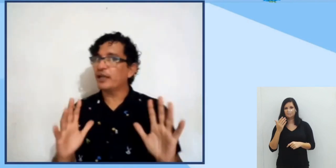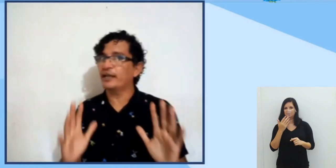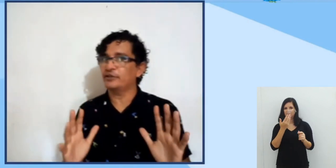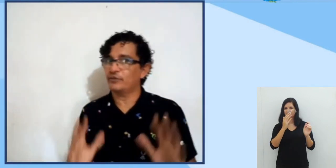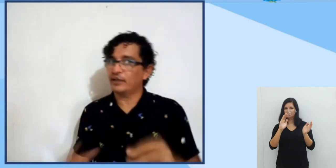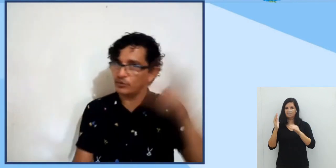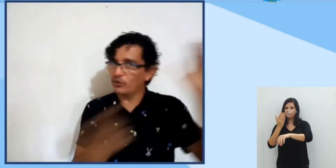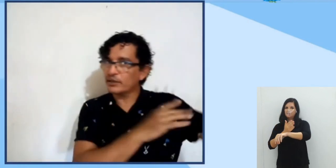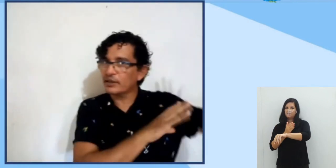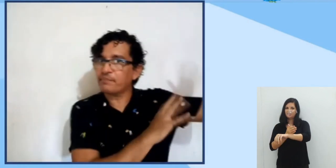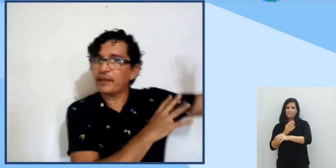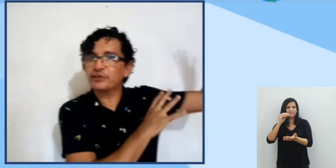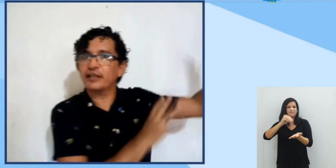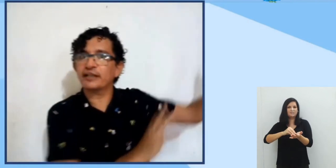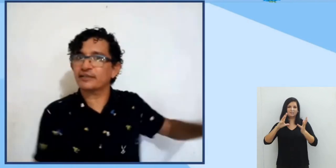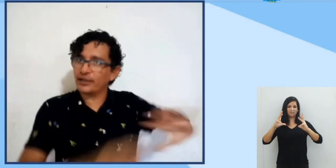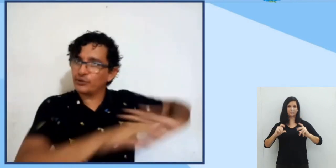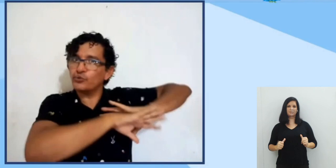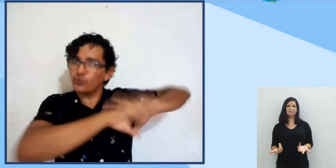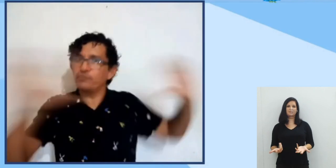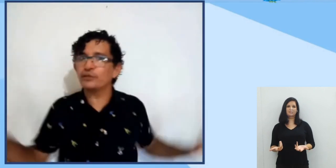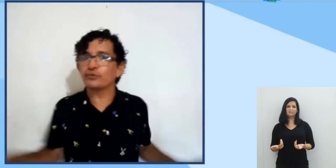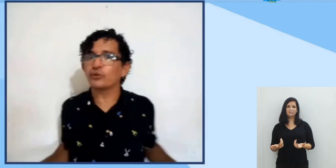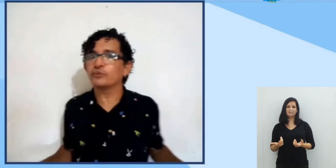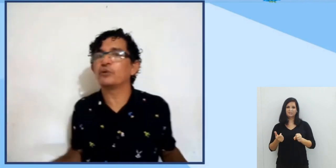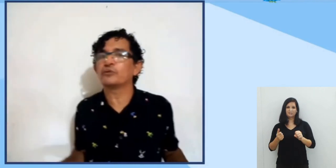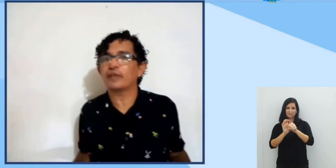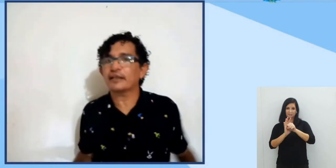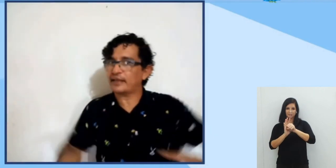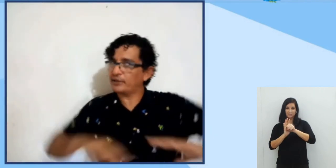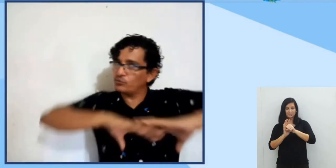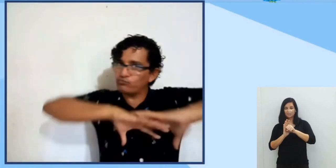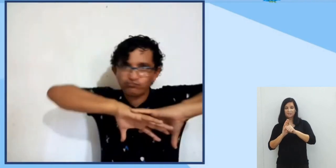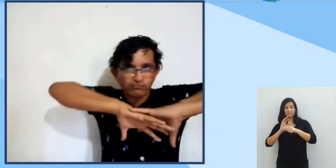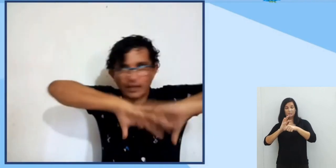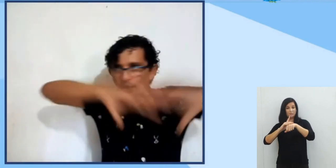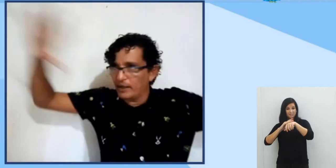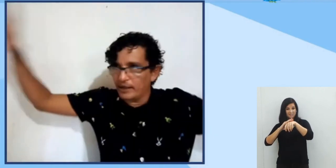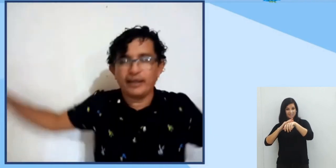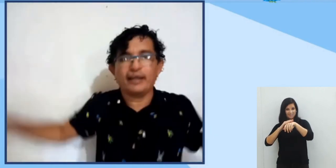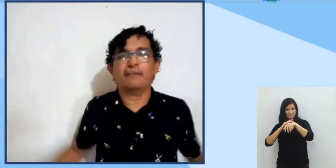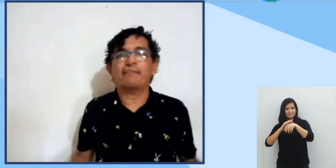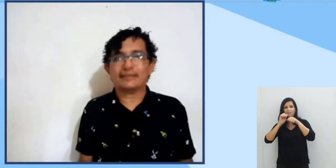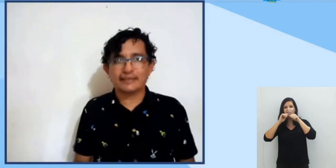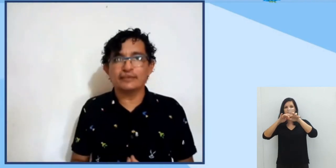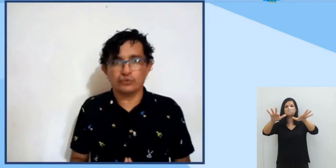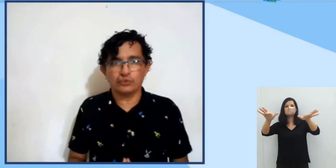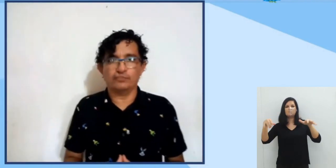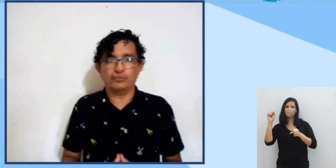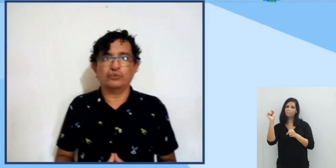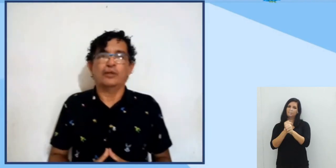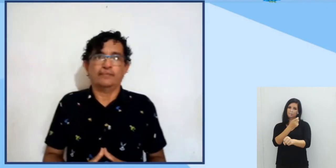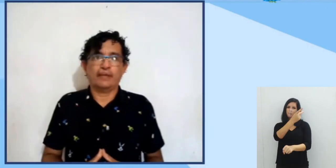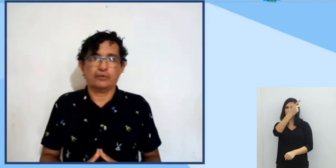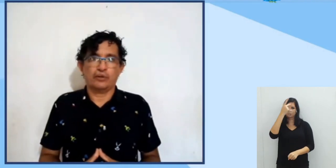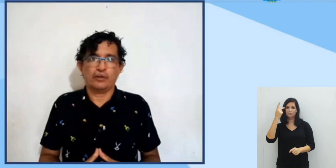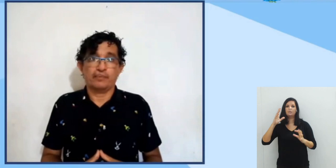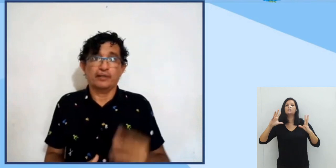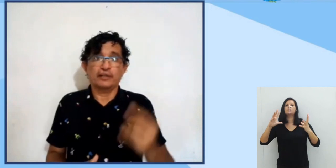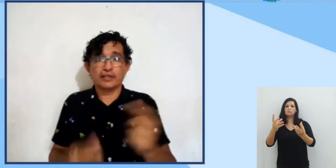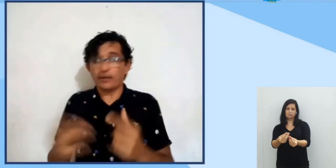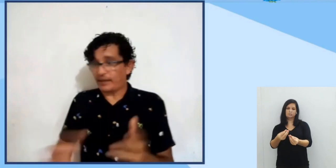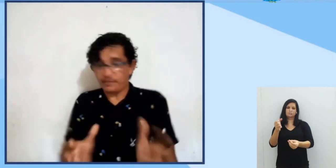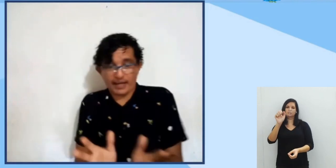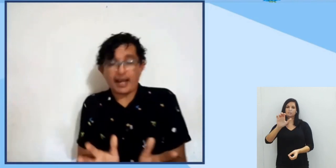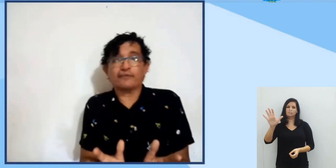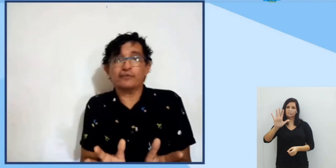refere à higiene. Não é à toa que a peste negra saiu sucumbindo todo mundo, né? Saiu matando todo mundo na